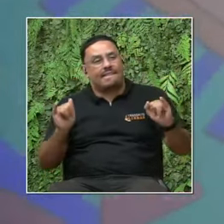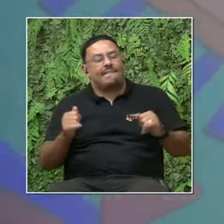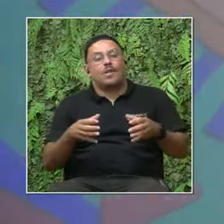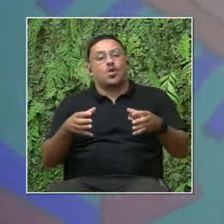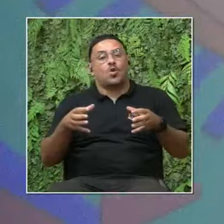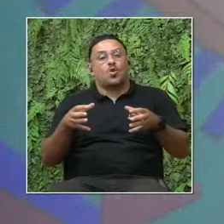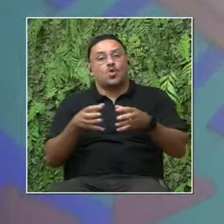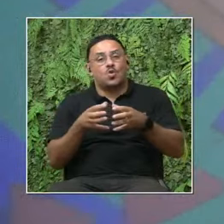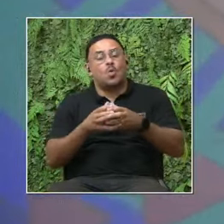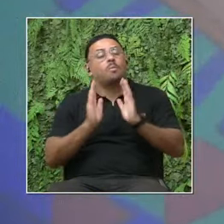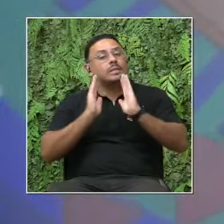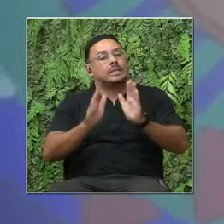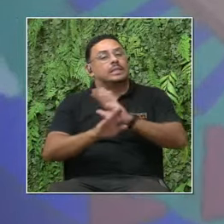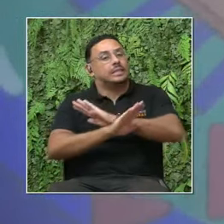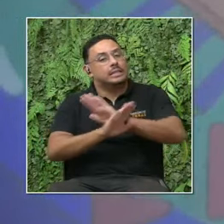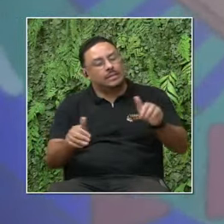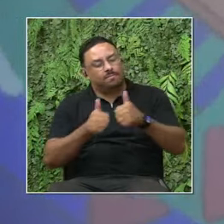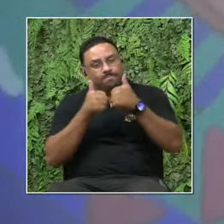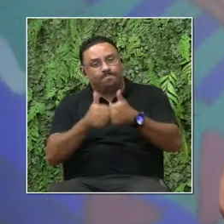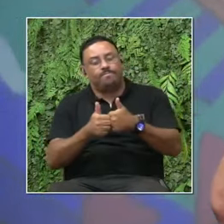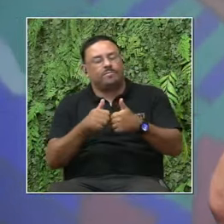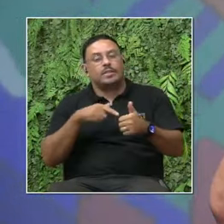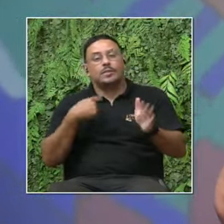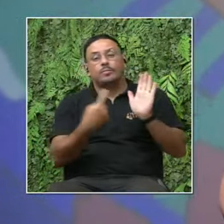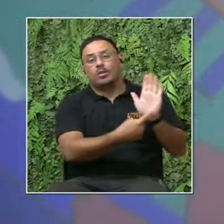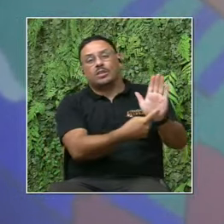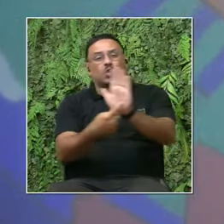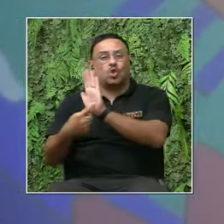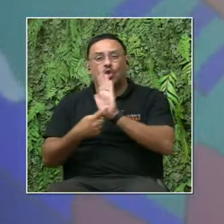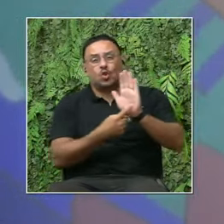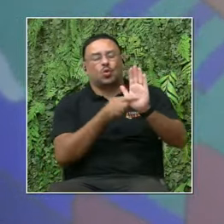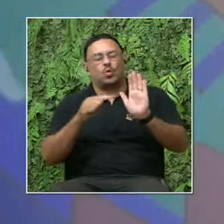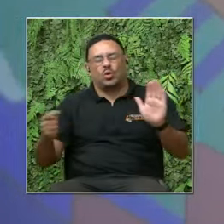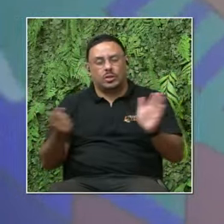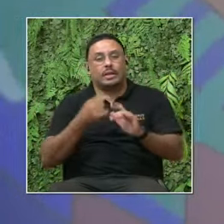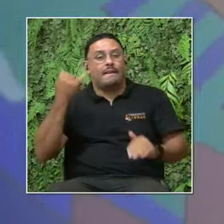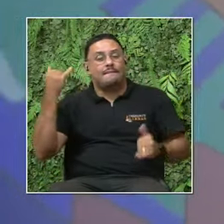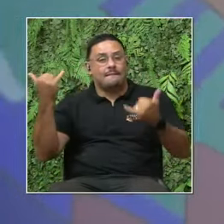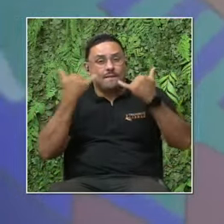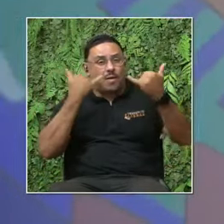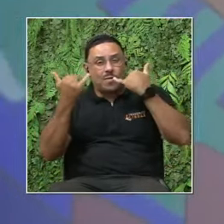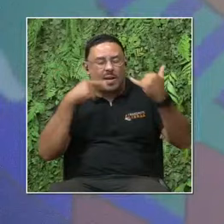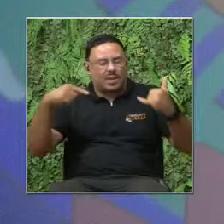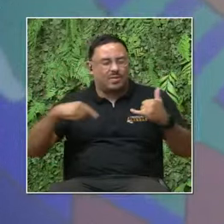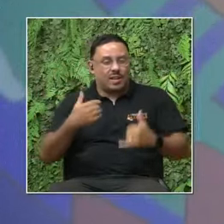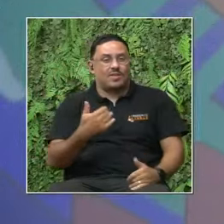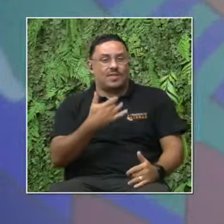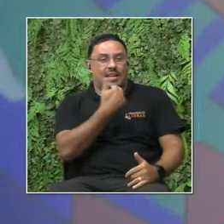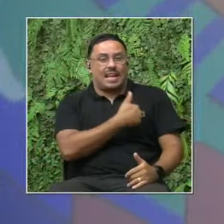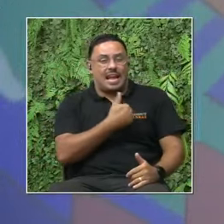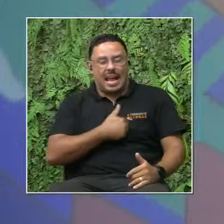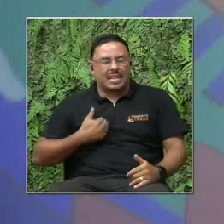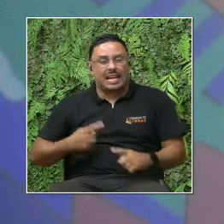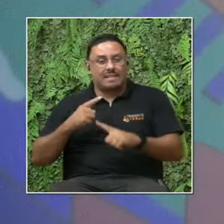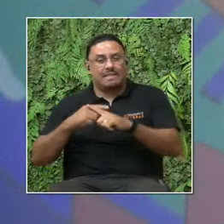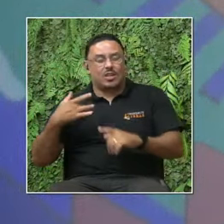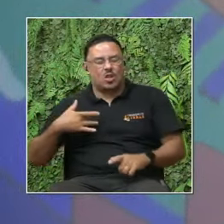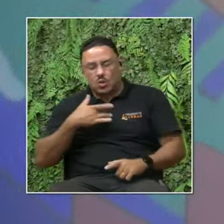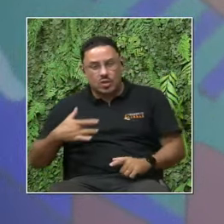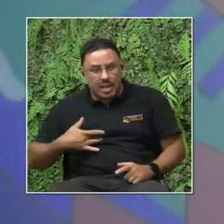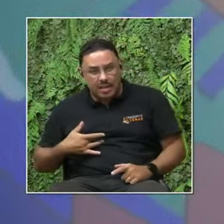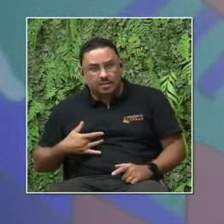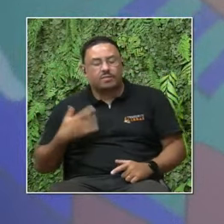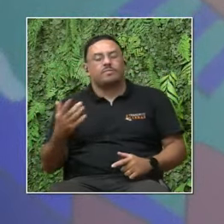escalado Estamos prontos levando para você todos os destaques desse Grande clássico at e Cruzeiro Cruzeiro e Atlético